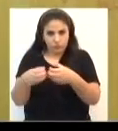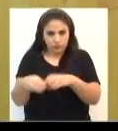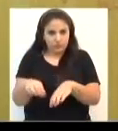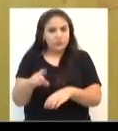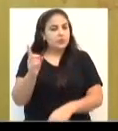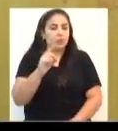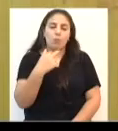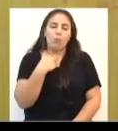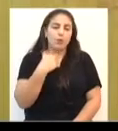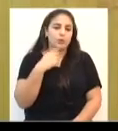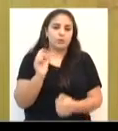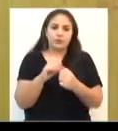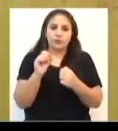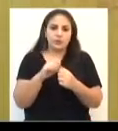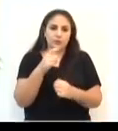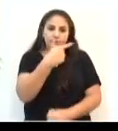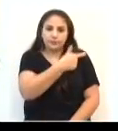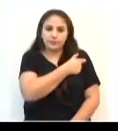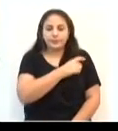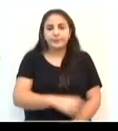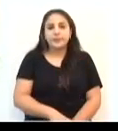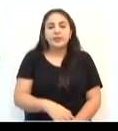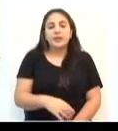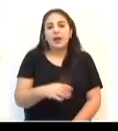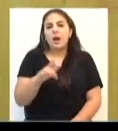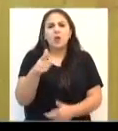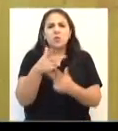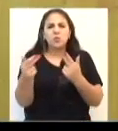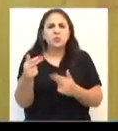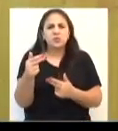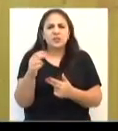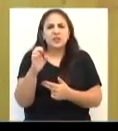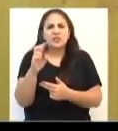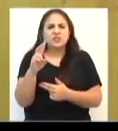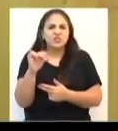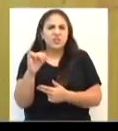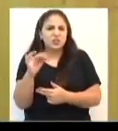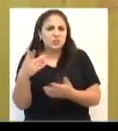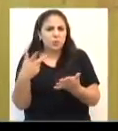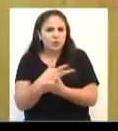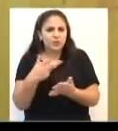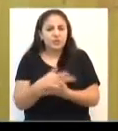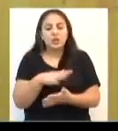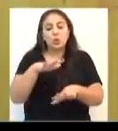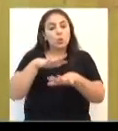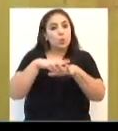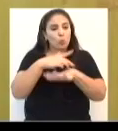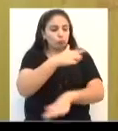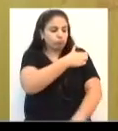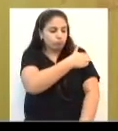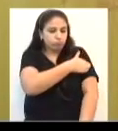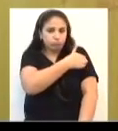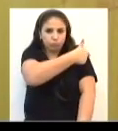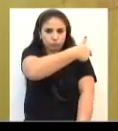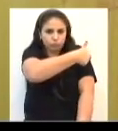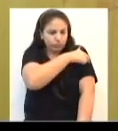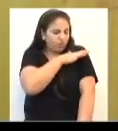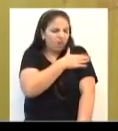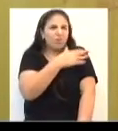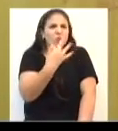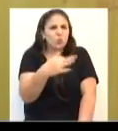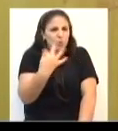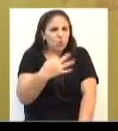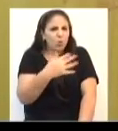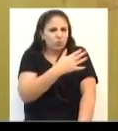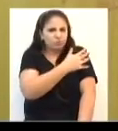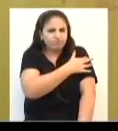não deve fazer a vacina. E efeitos colaterais? Um pouquinho de dor no local pode acontecer assim logo na sequência, 1 ou 2